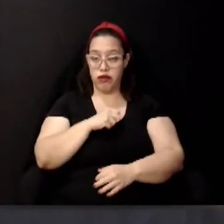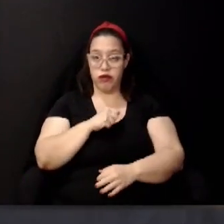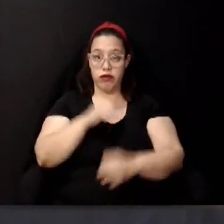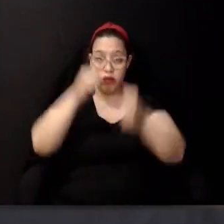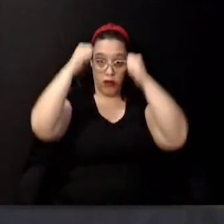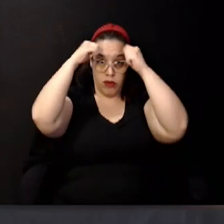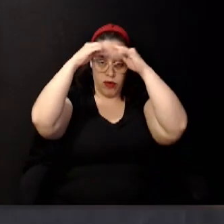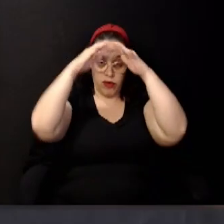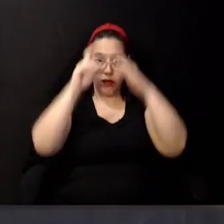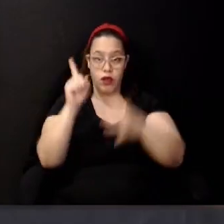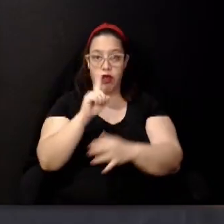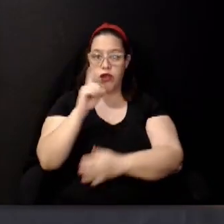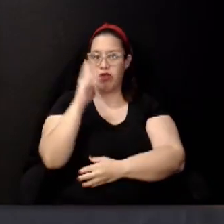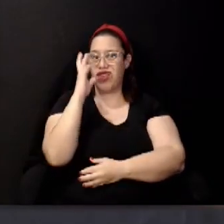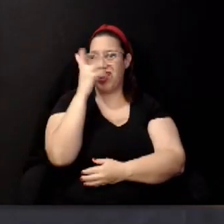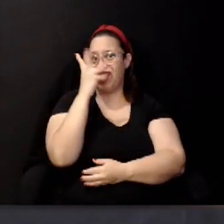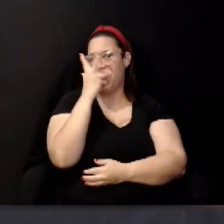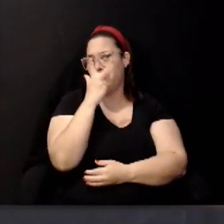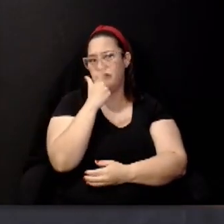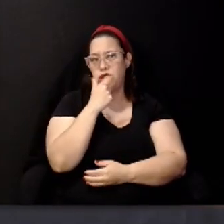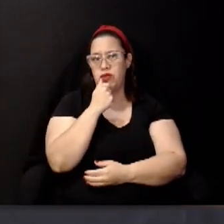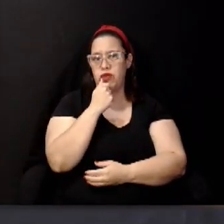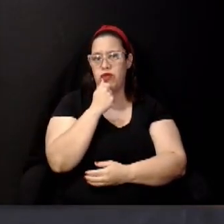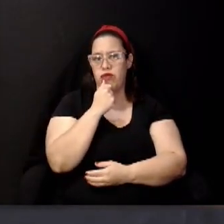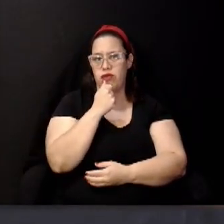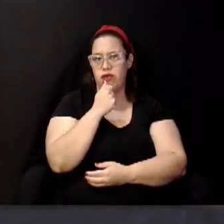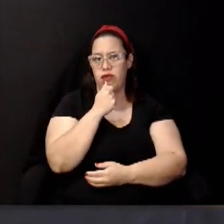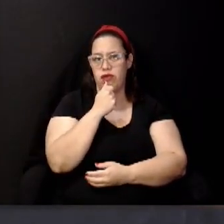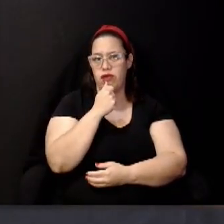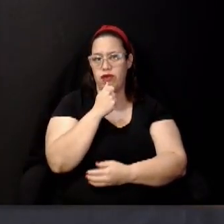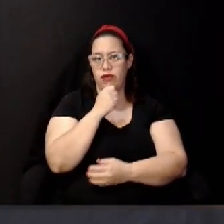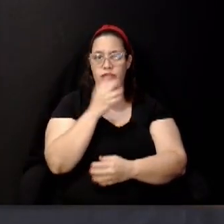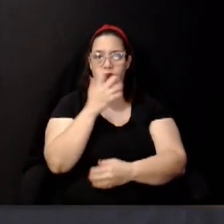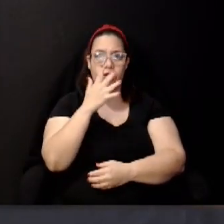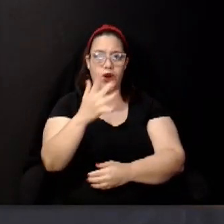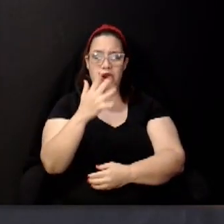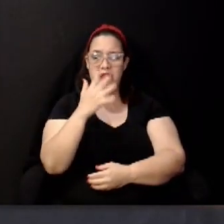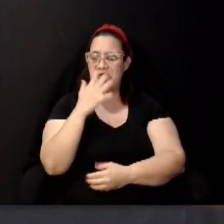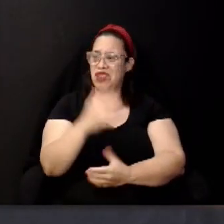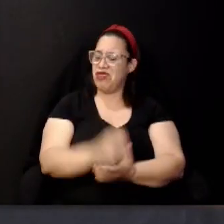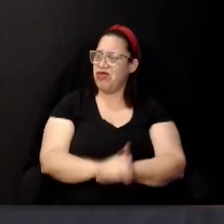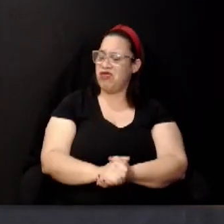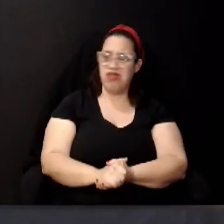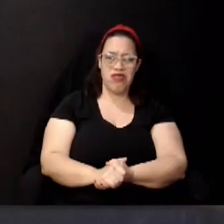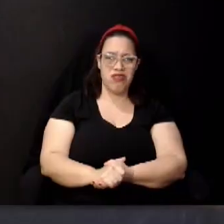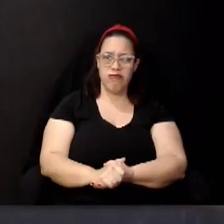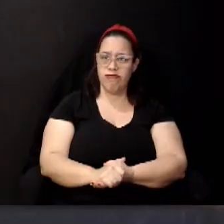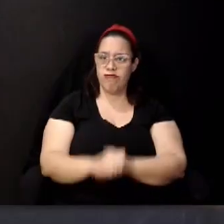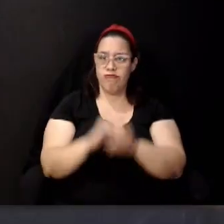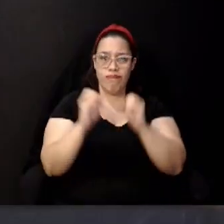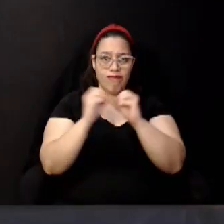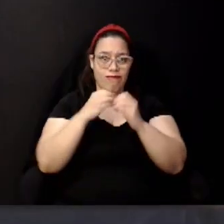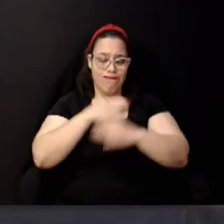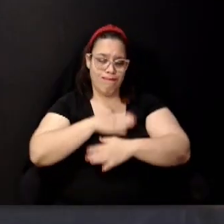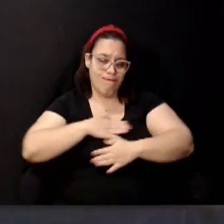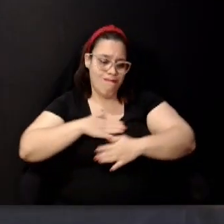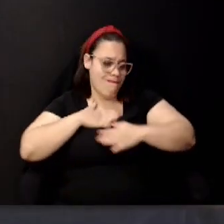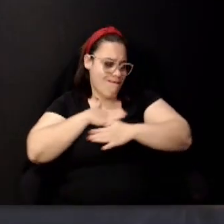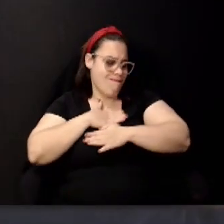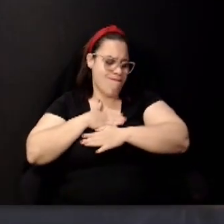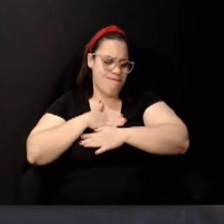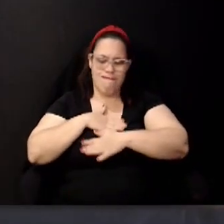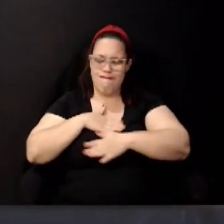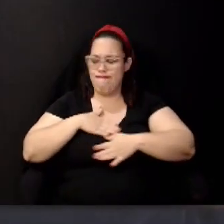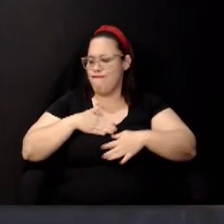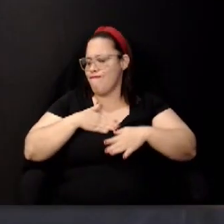de bonito, não tem nada de colorido, não tem nada de gostoso.